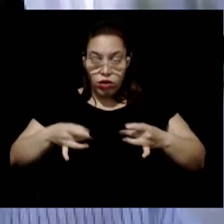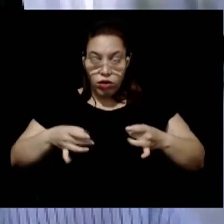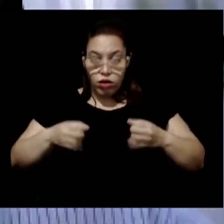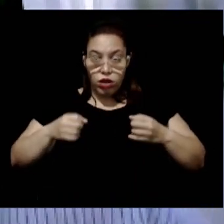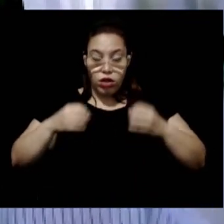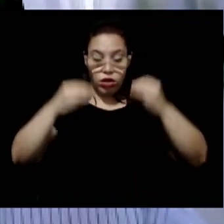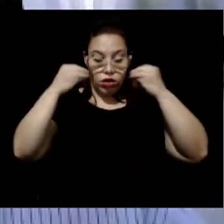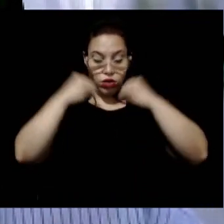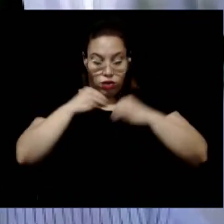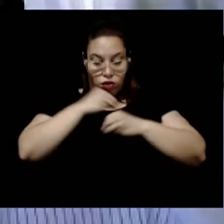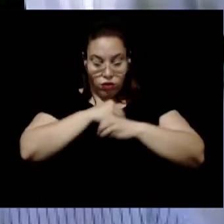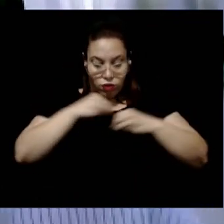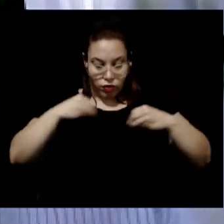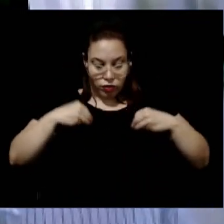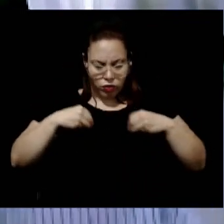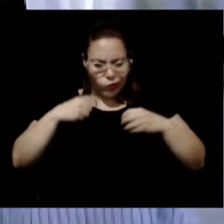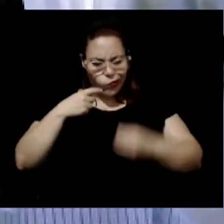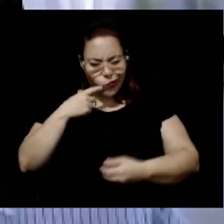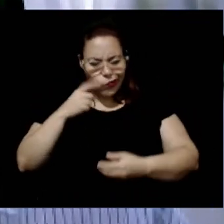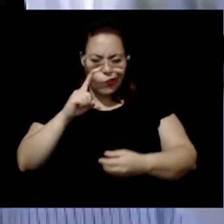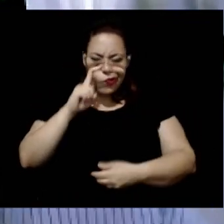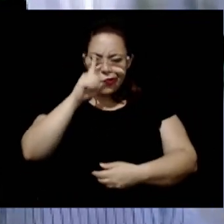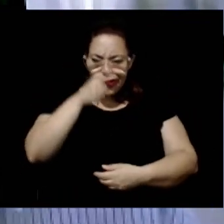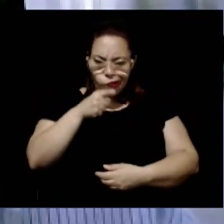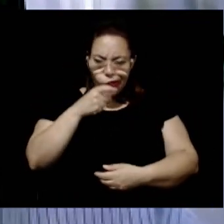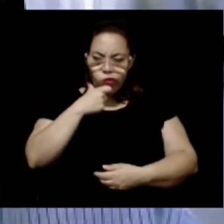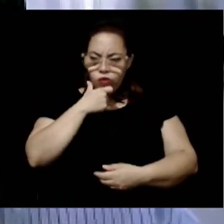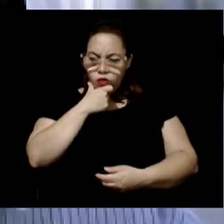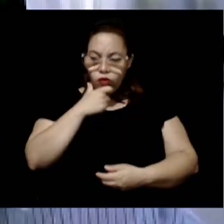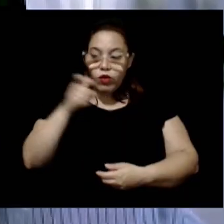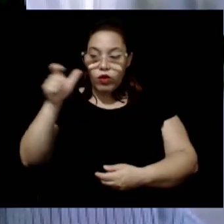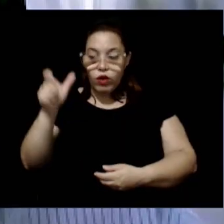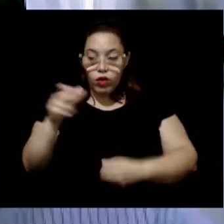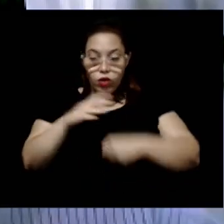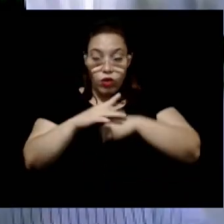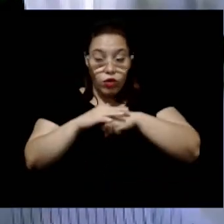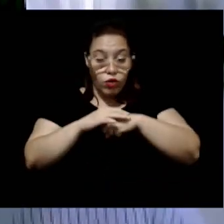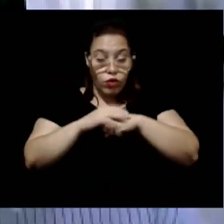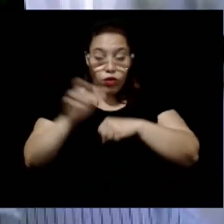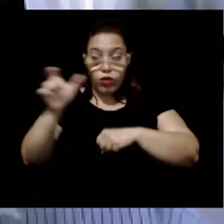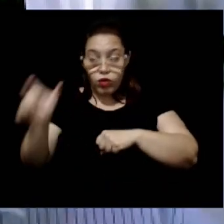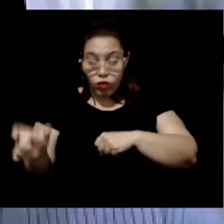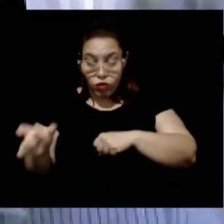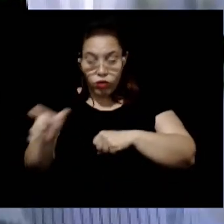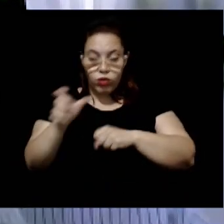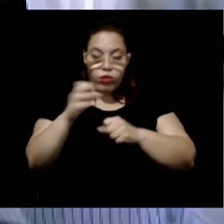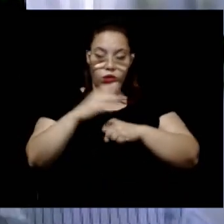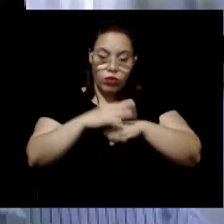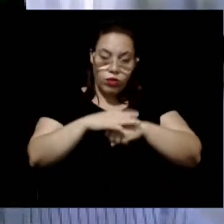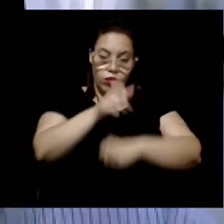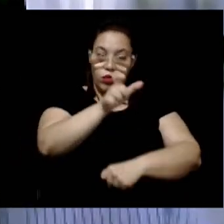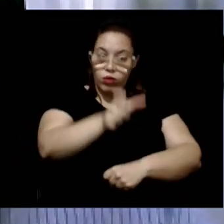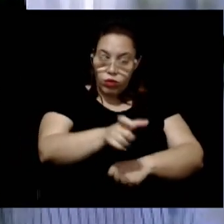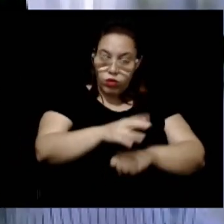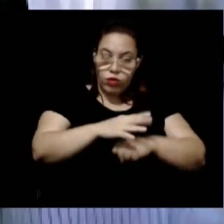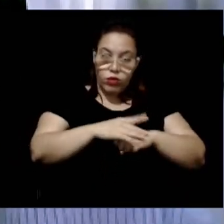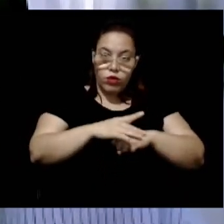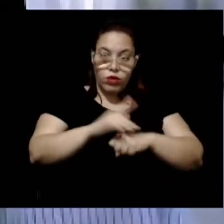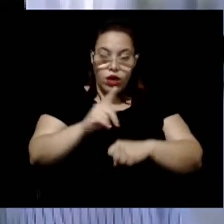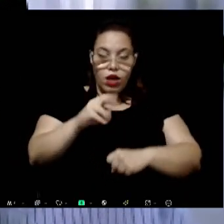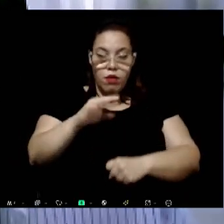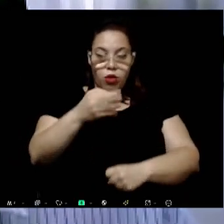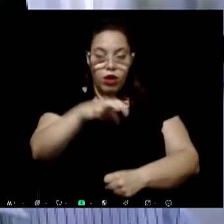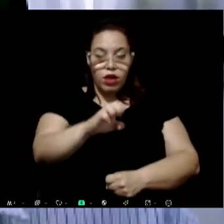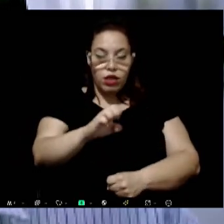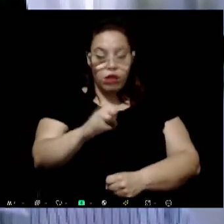vai levantar as hipóteses. Para cada doença que se pode gerar, tem